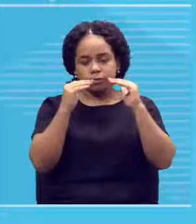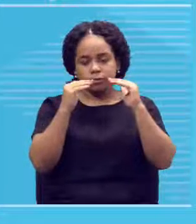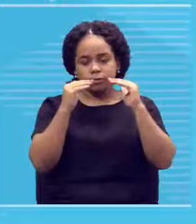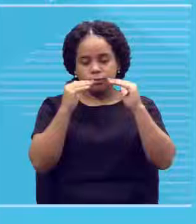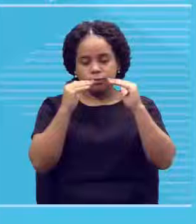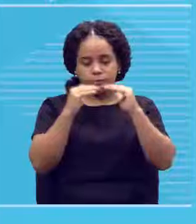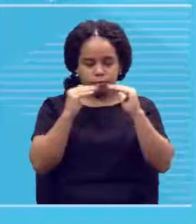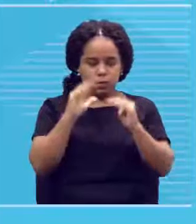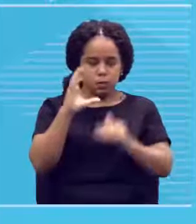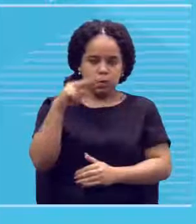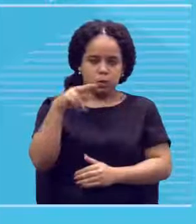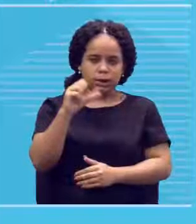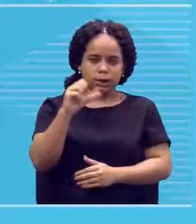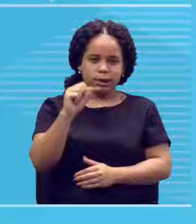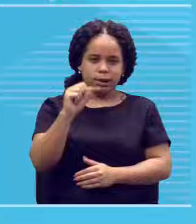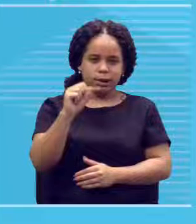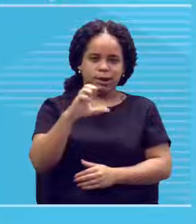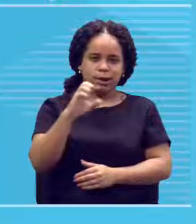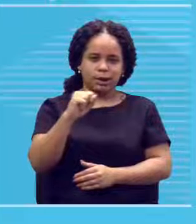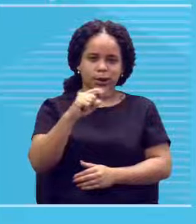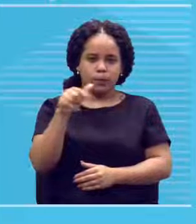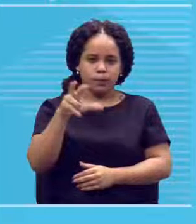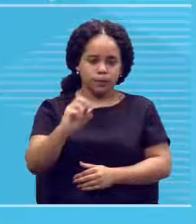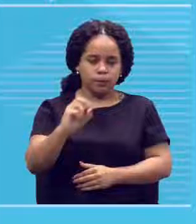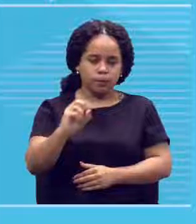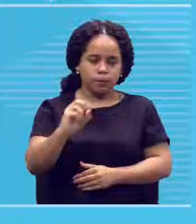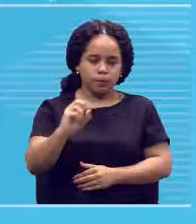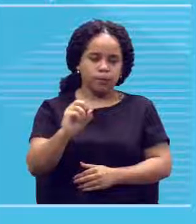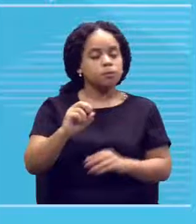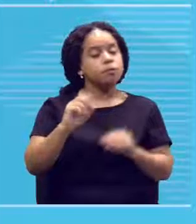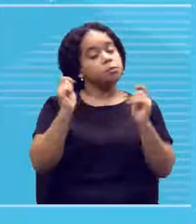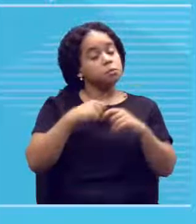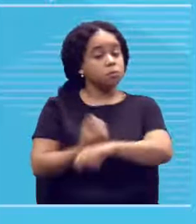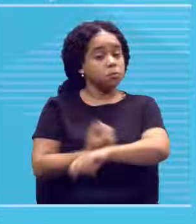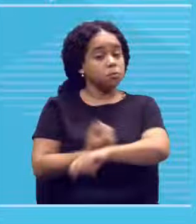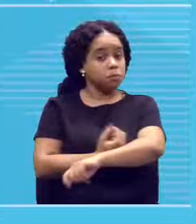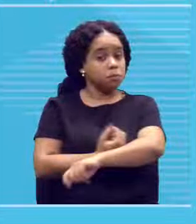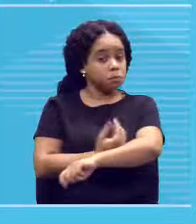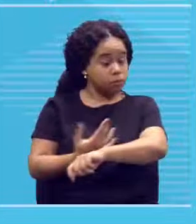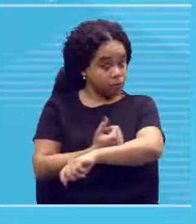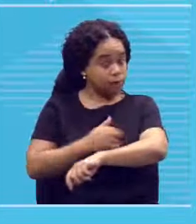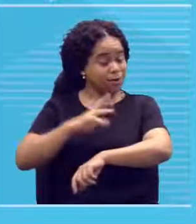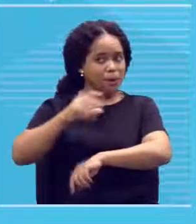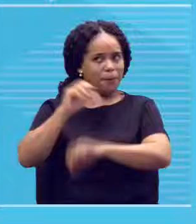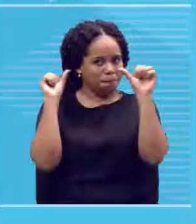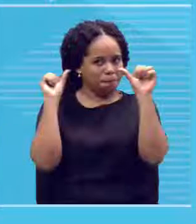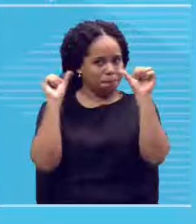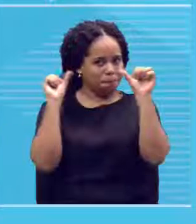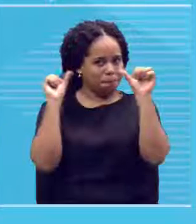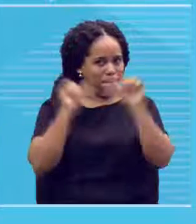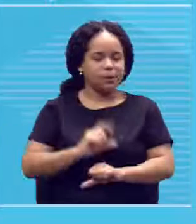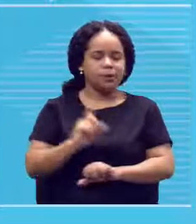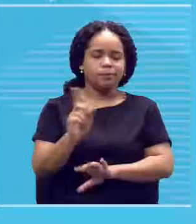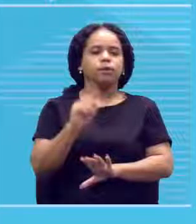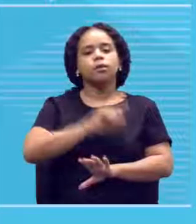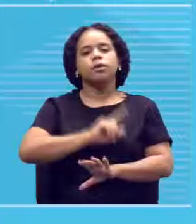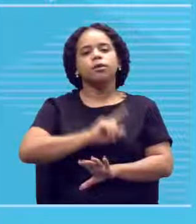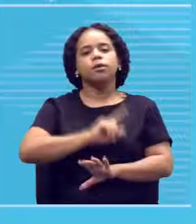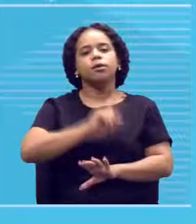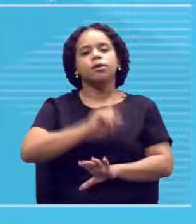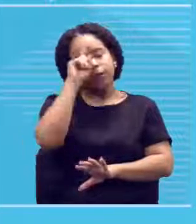o estado do gramado não seja duas piores né então é uma ideia